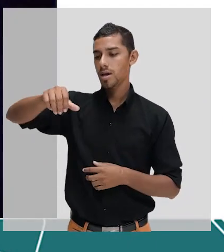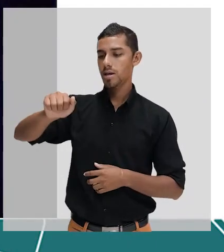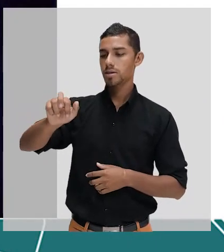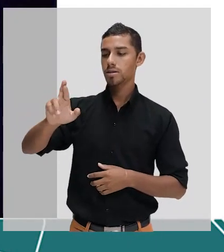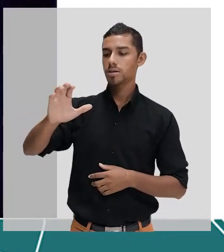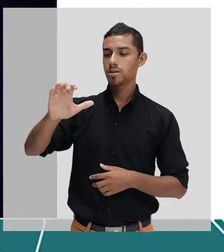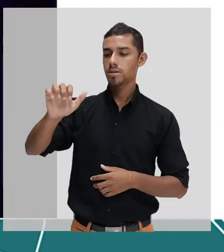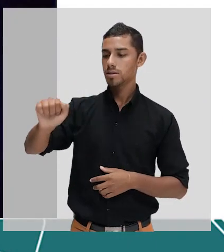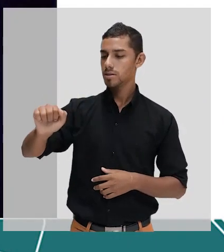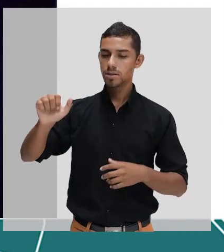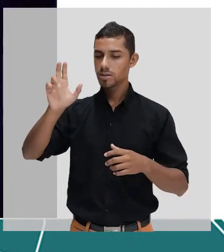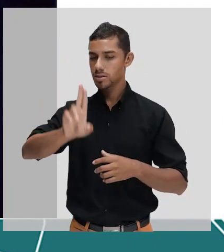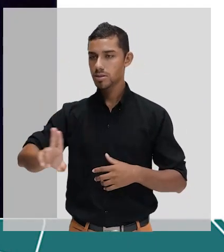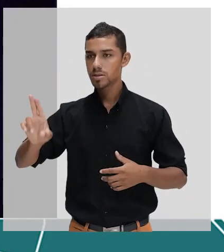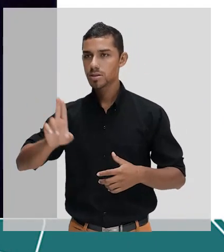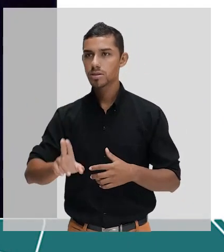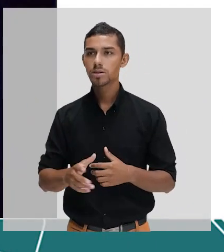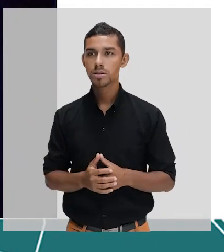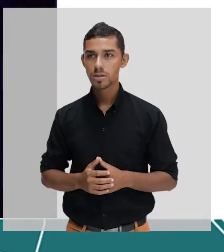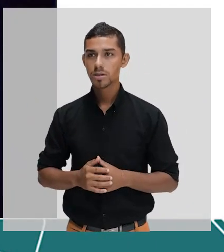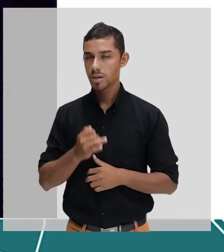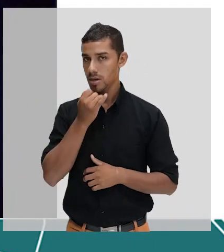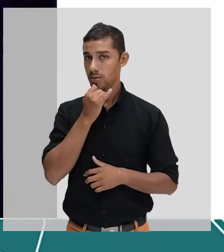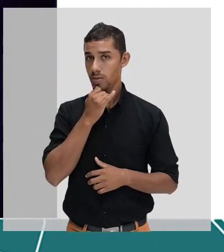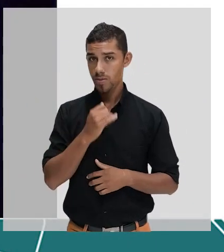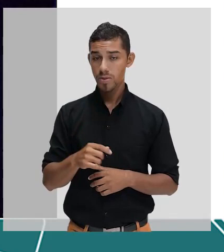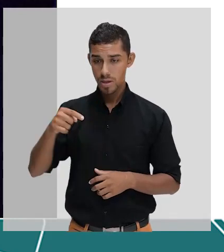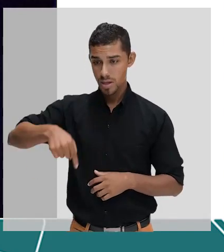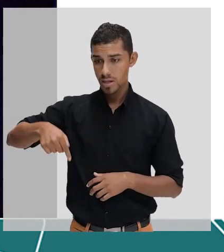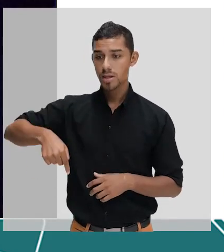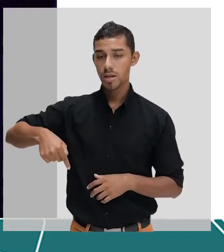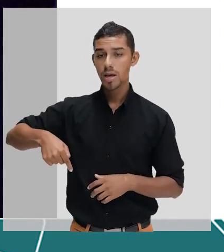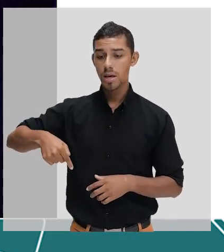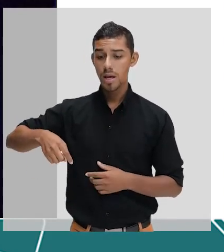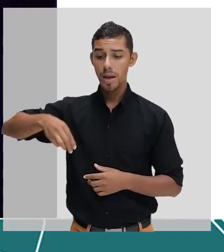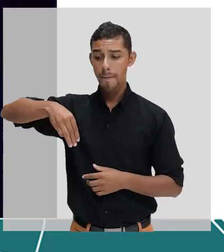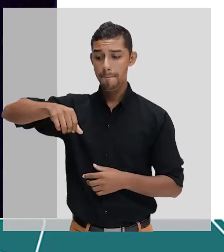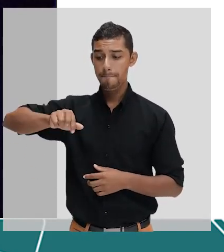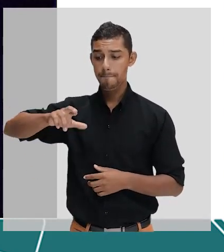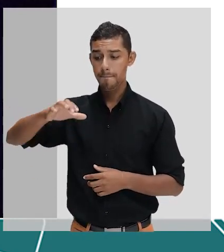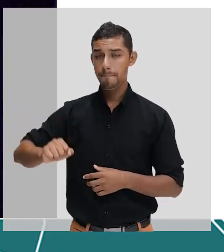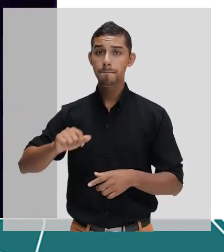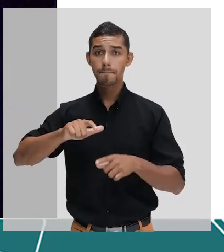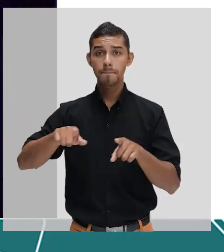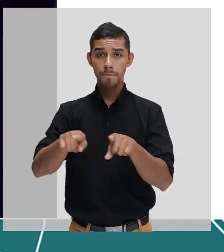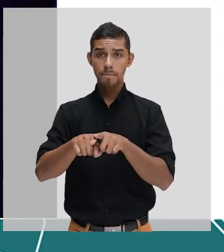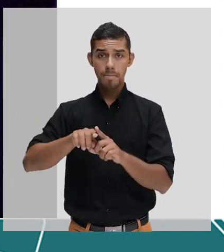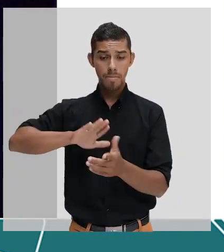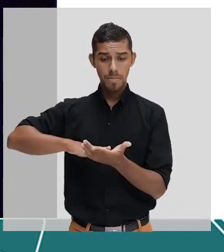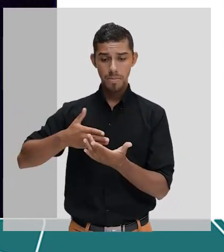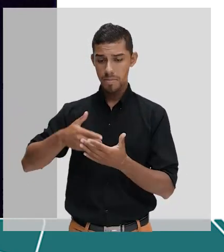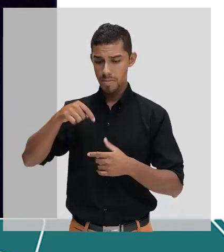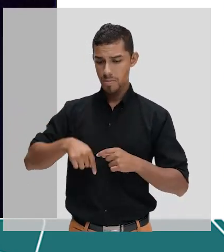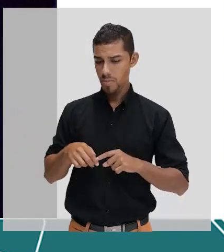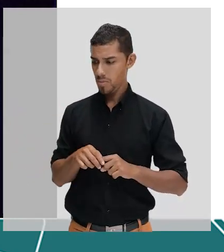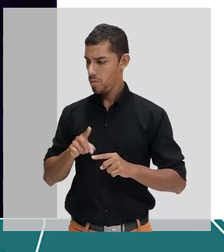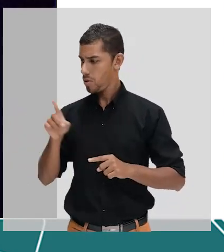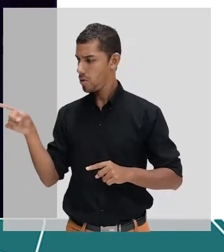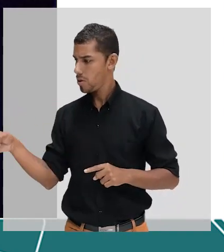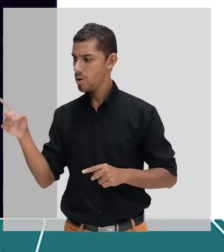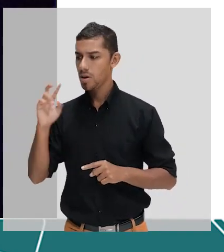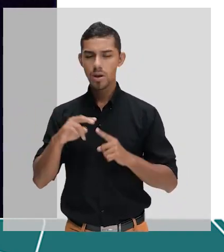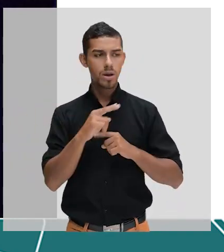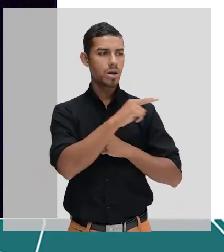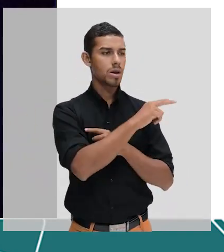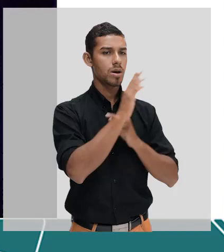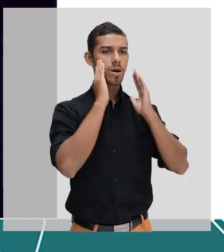que a gente usa muito no teatro. Para que lá, eu não posso sair daqui porque a gente tem uma marcação, a gente tem uma marca. Se eu sair aqui, eu saio do enquadramento. Eu vou para cá, eu olho para ali,